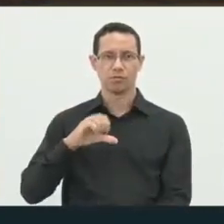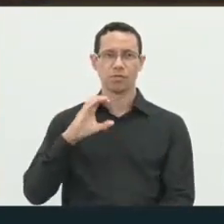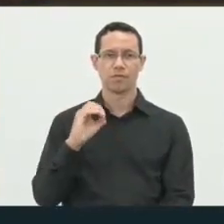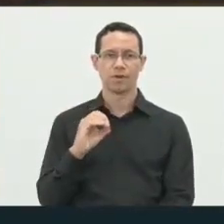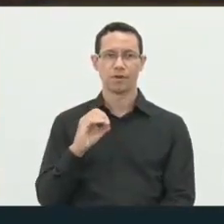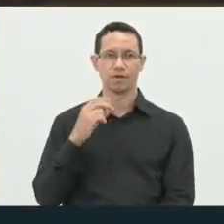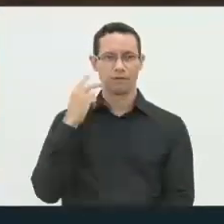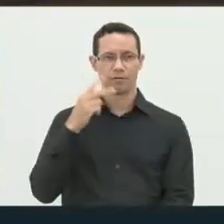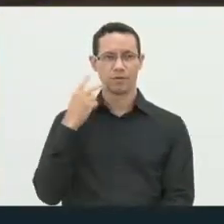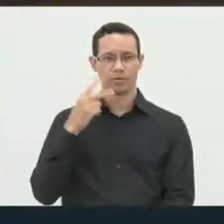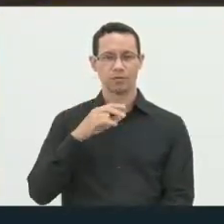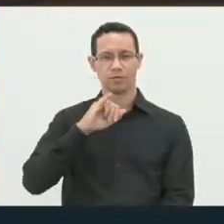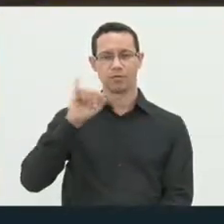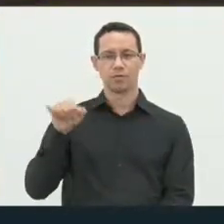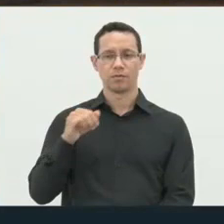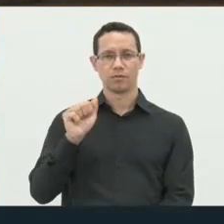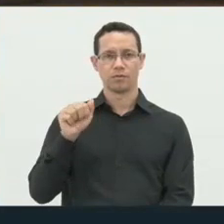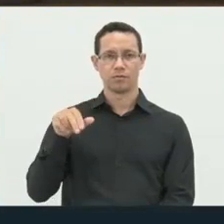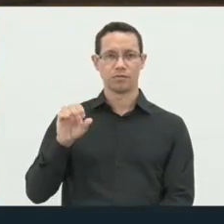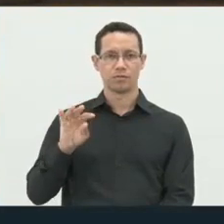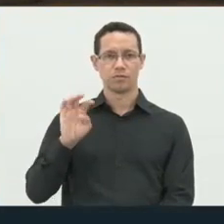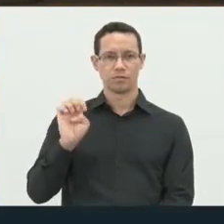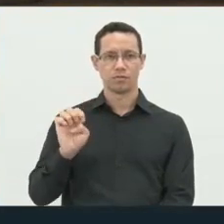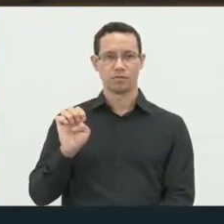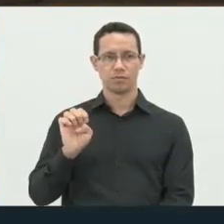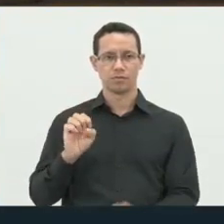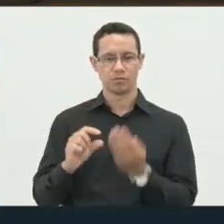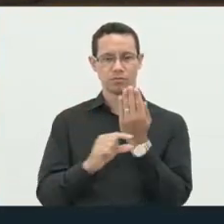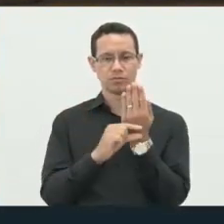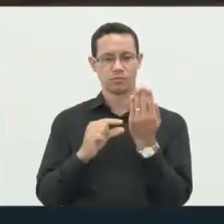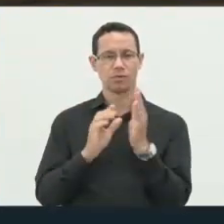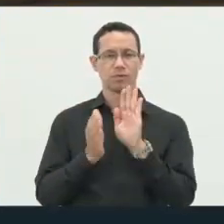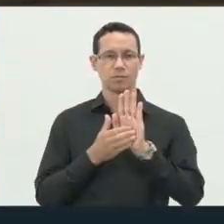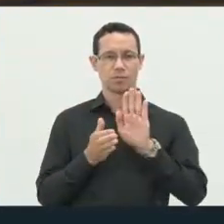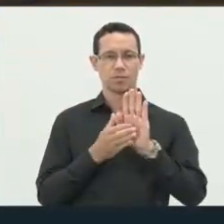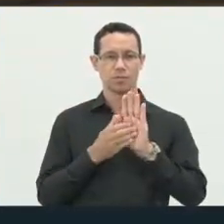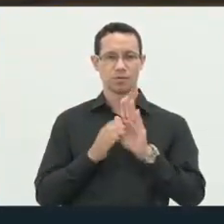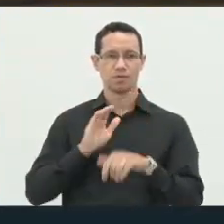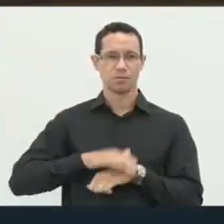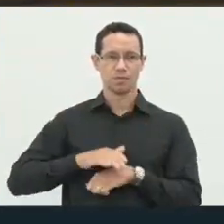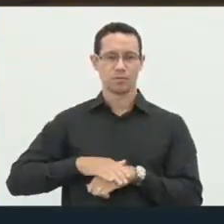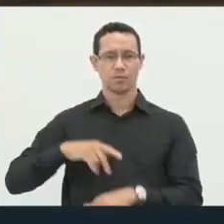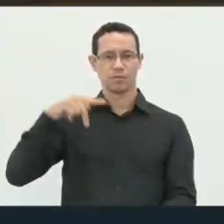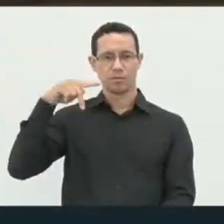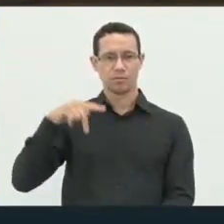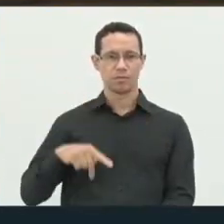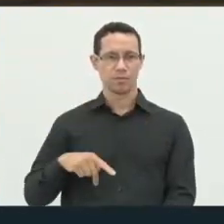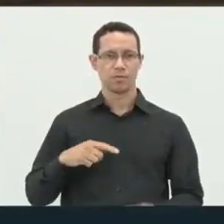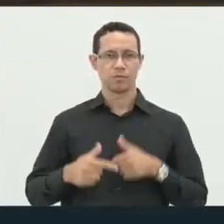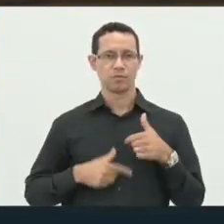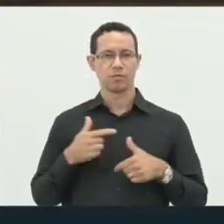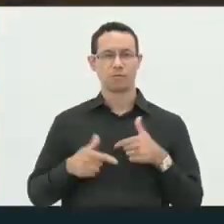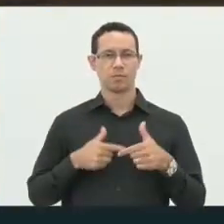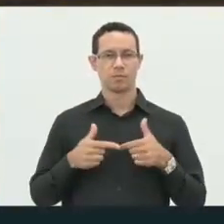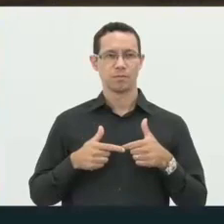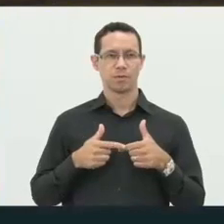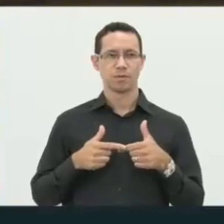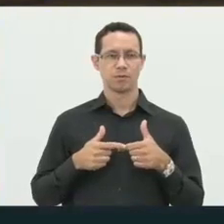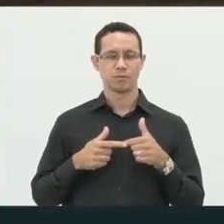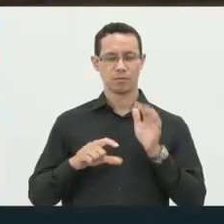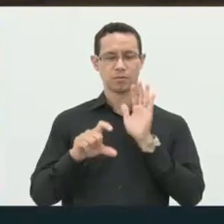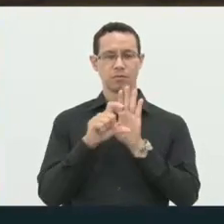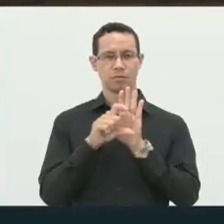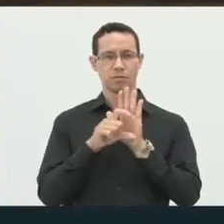Janete Rocha por ser autora da proposta será presidente dos trabalhos conforme disciplinado pelo parágrafo